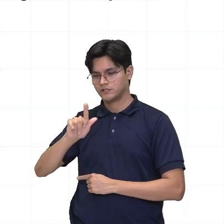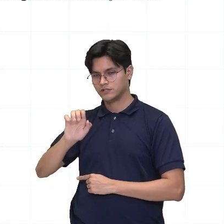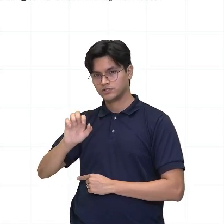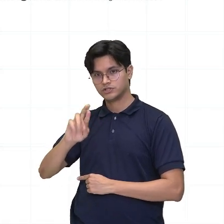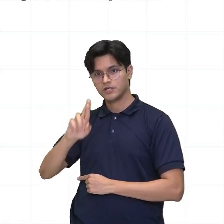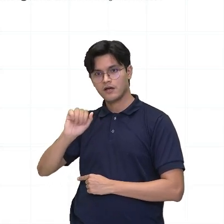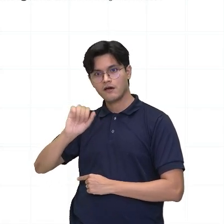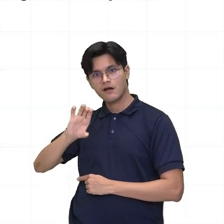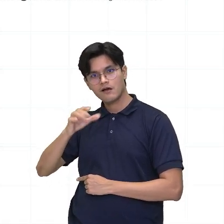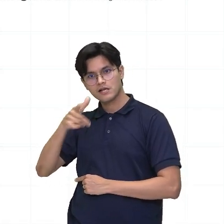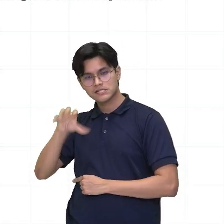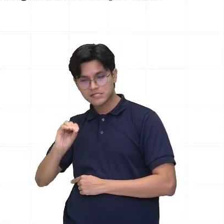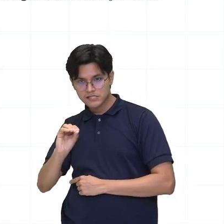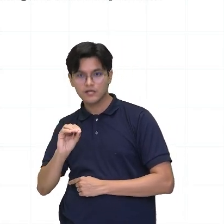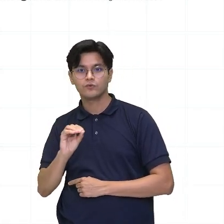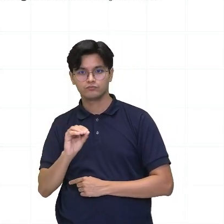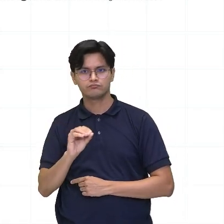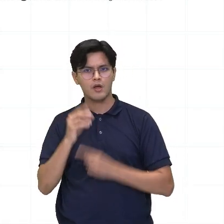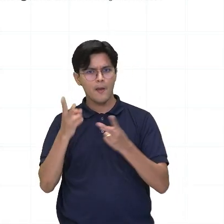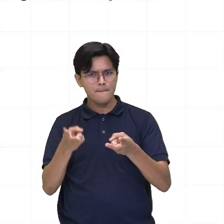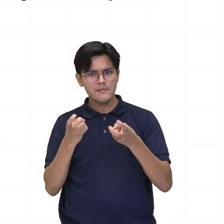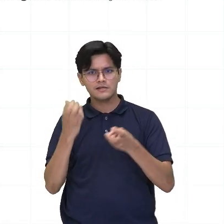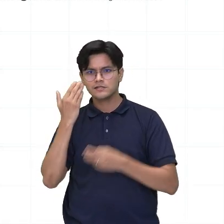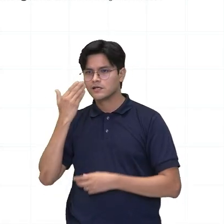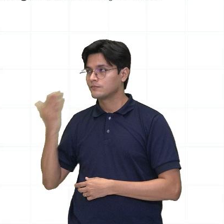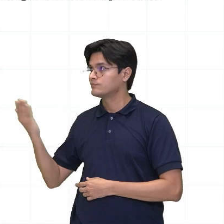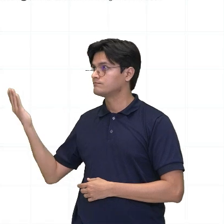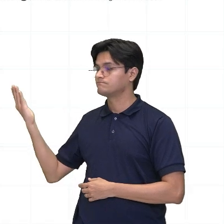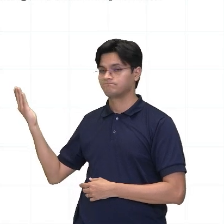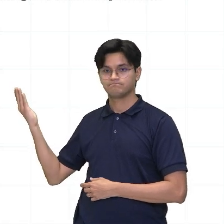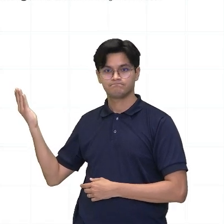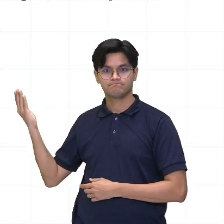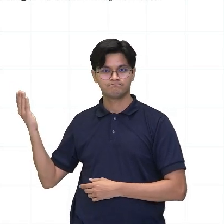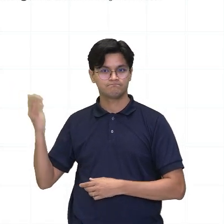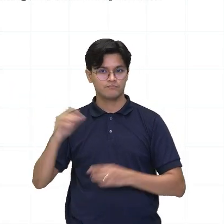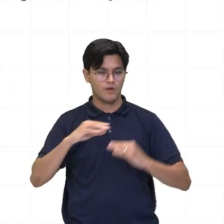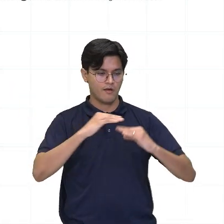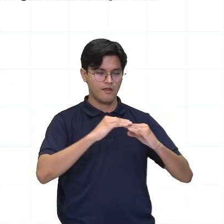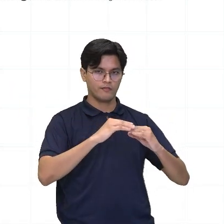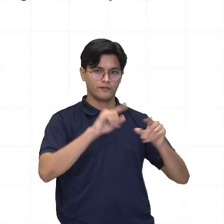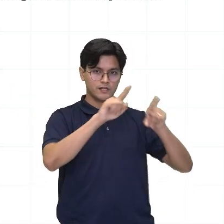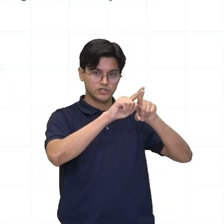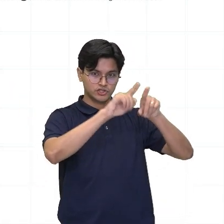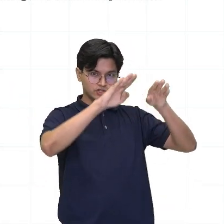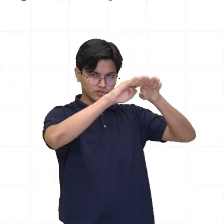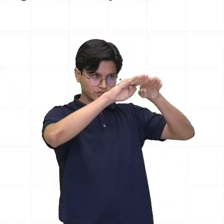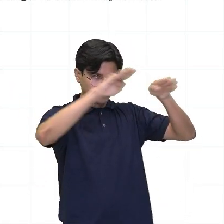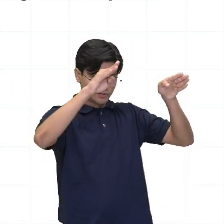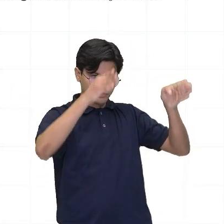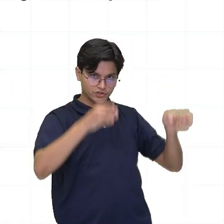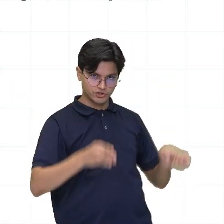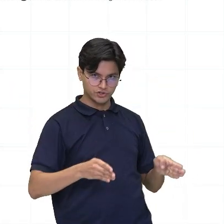parte superior, é por onde passa o gás